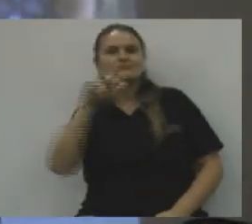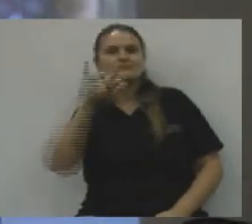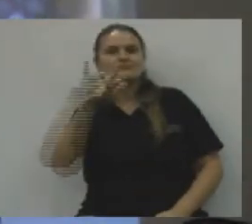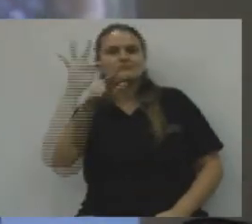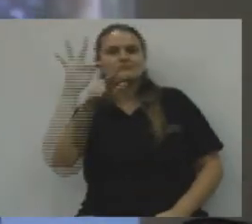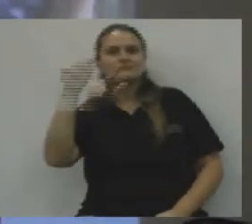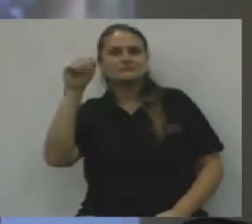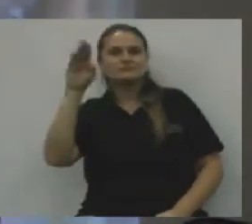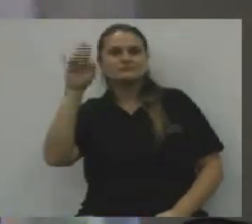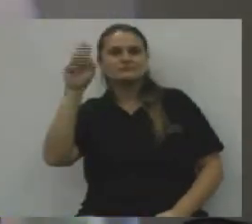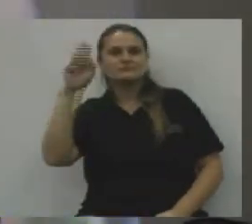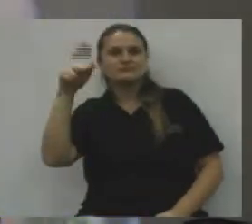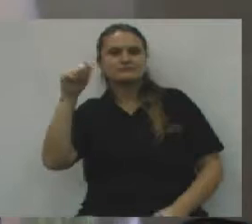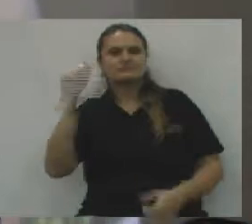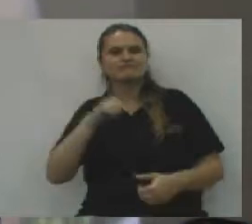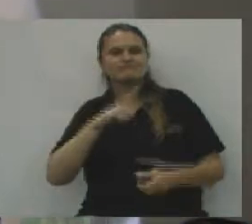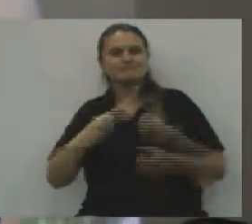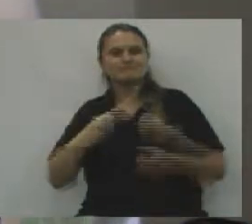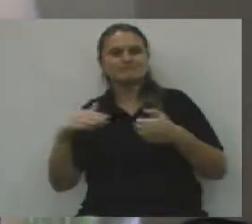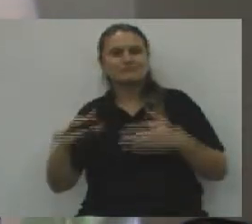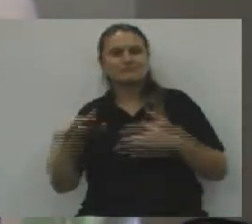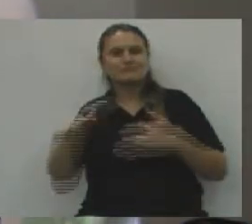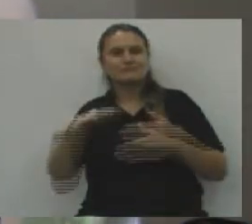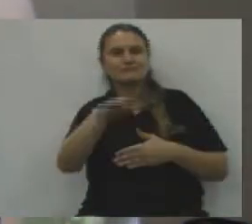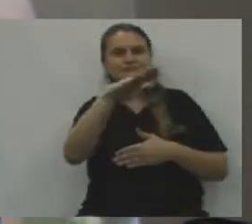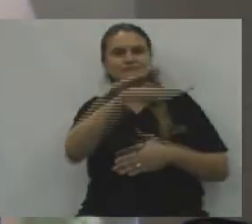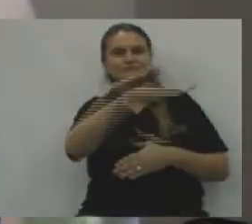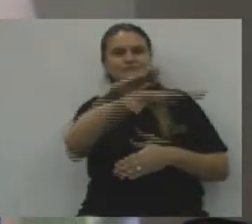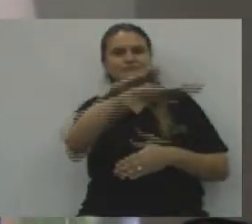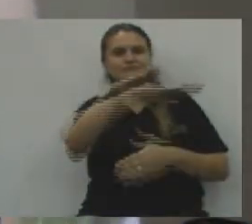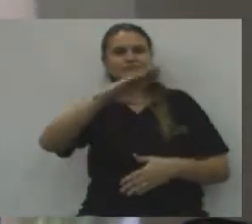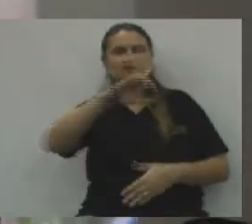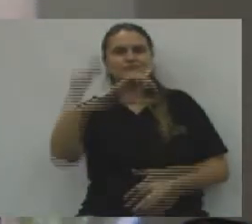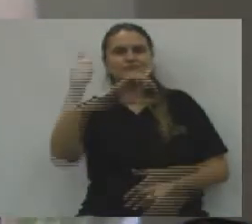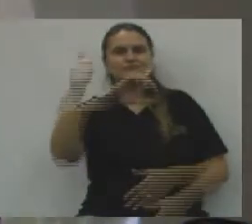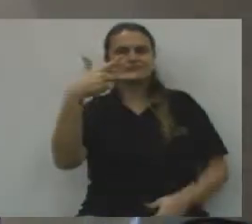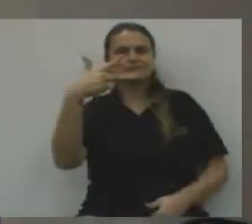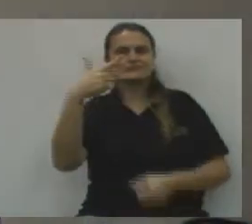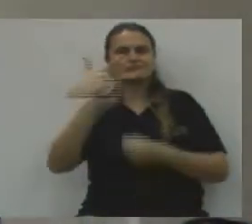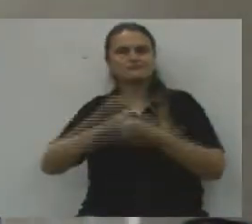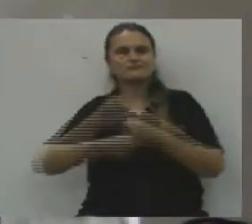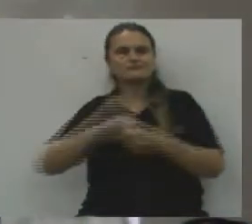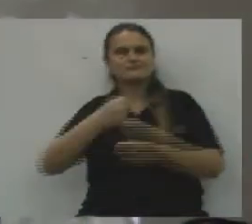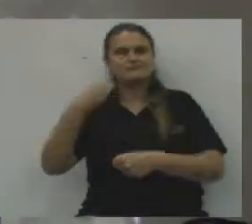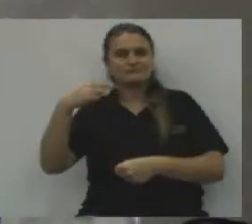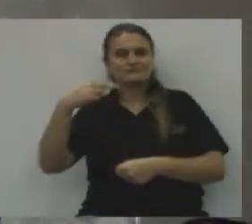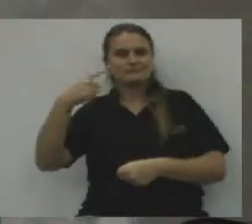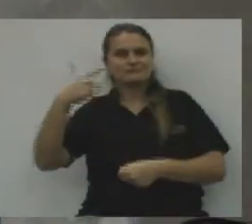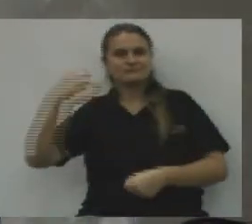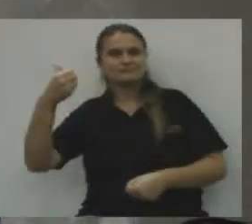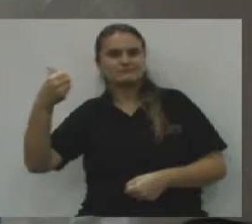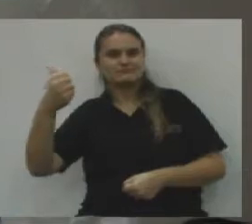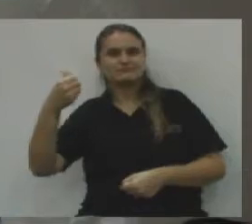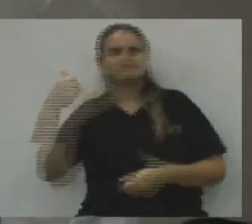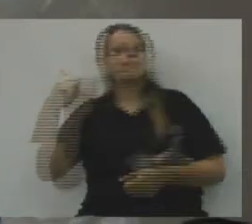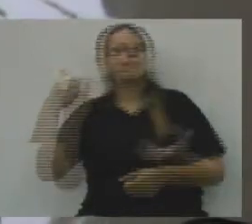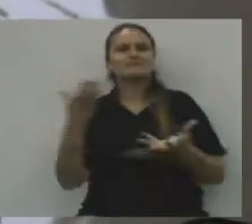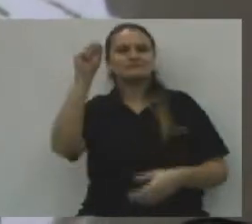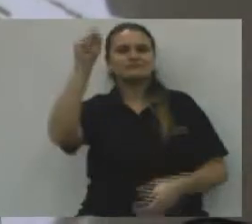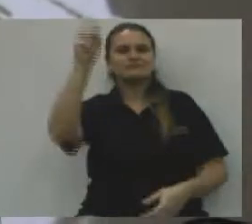SC 418 no dia 13 de novembro de 2016, com destino a São Bento do Sul. Porém, no caminho, o